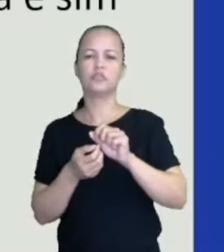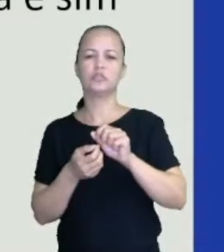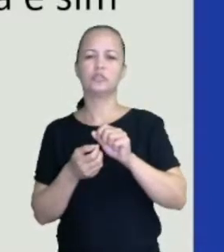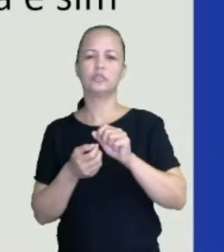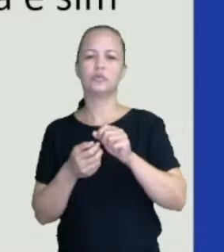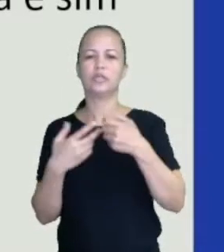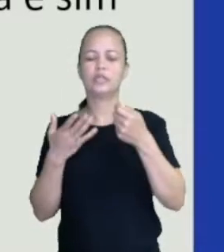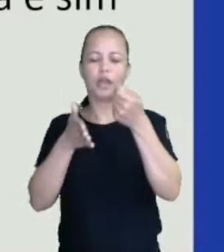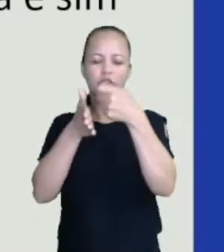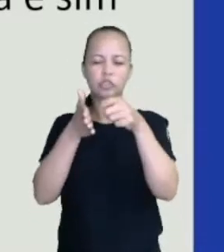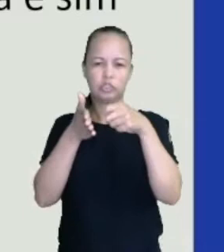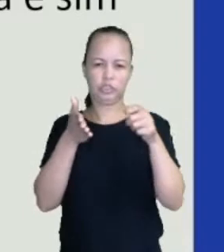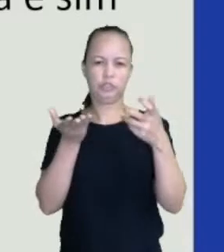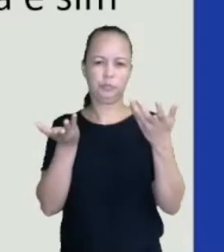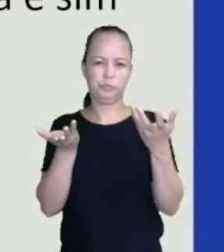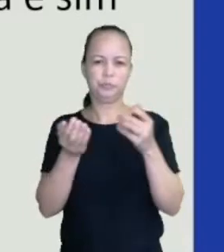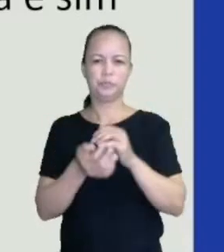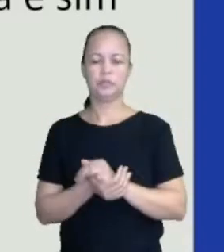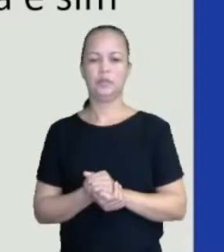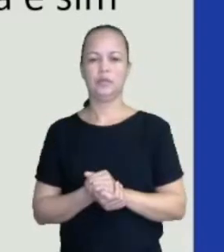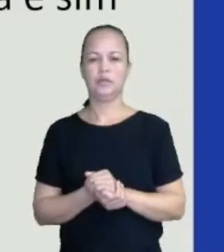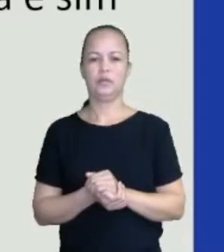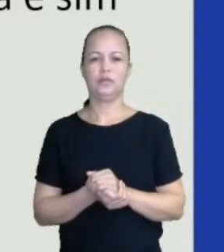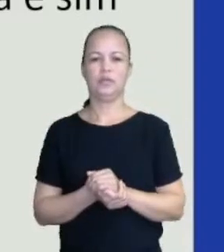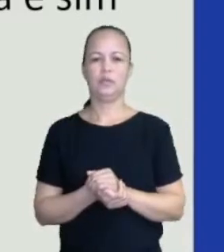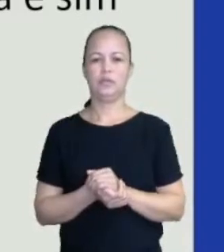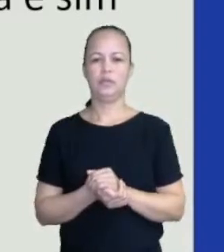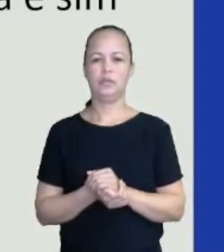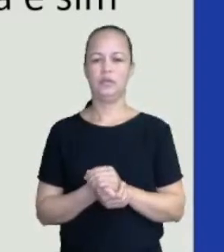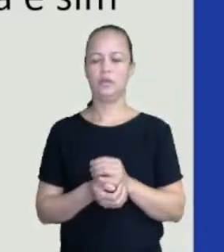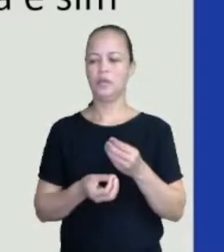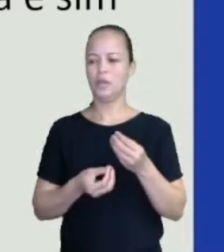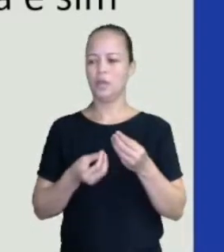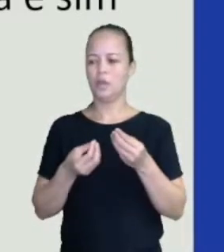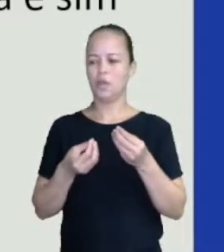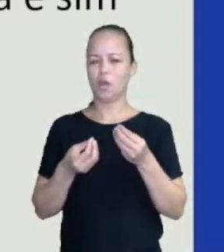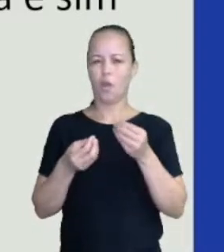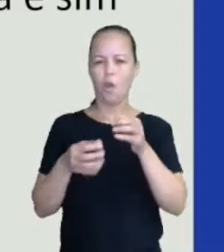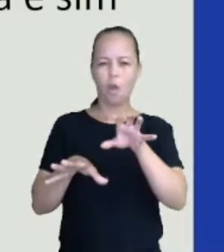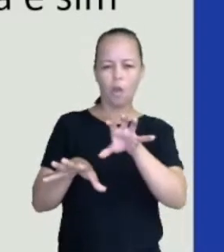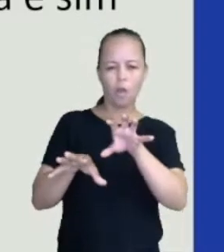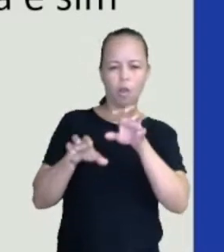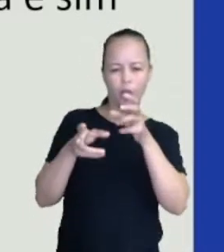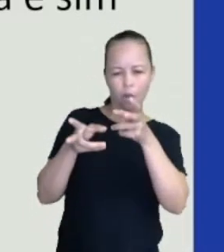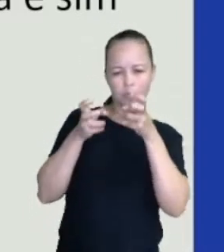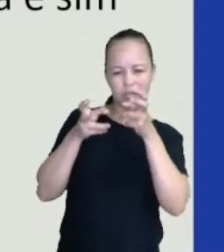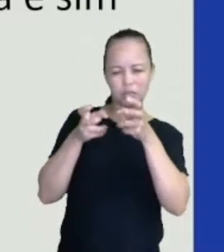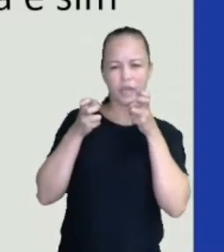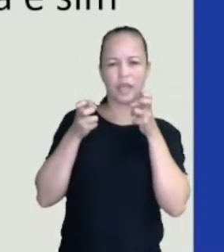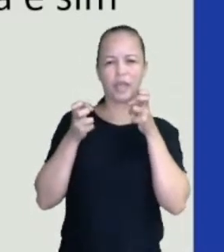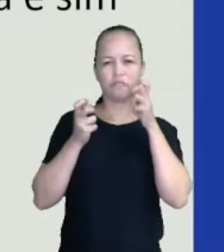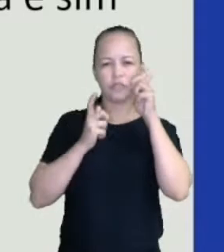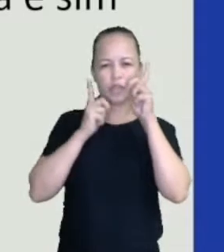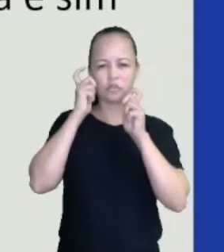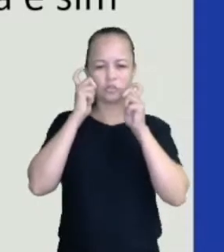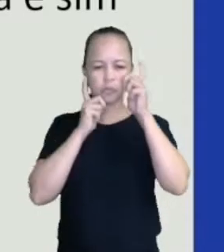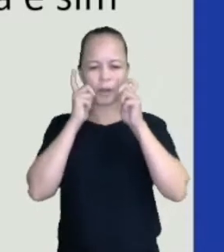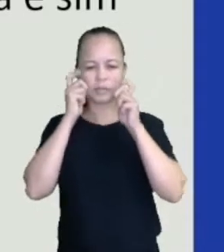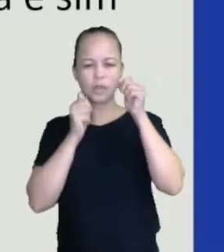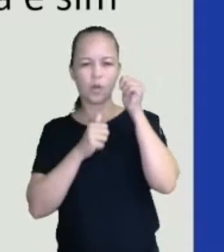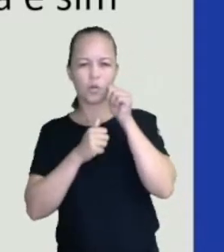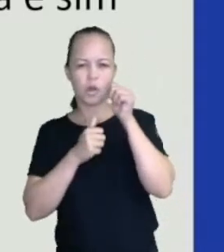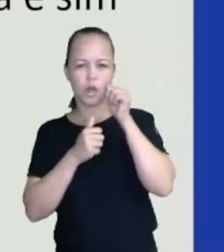escrito algo. E olha a expressão que ela traz para você. Discurso